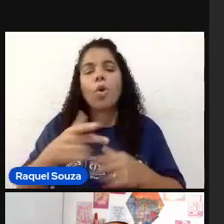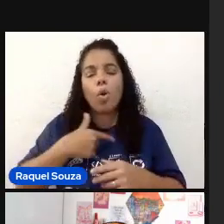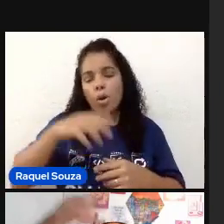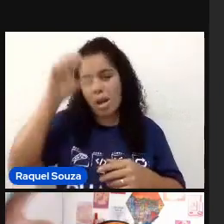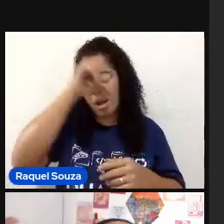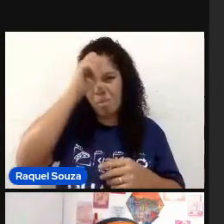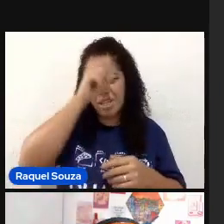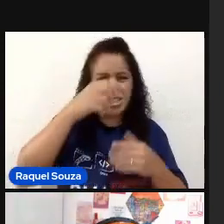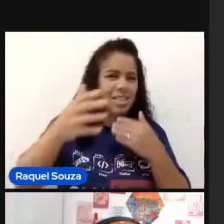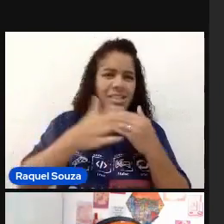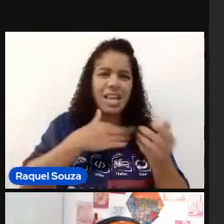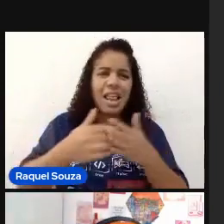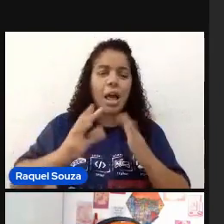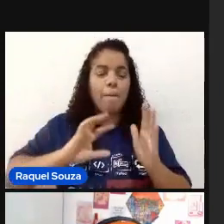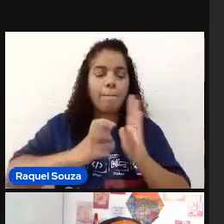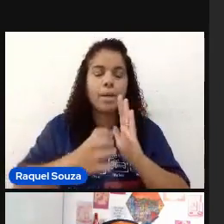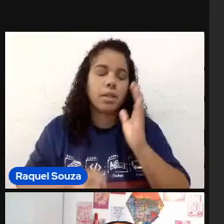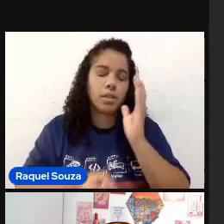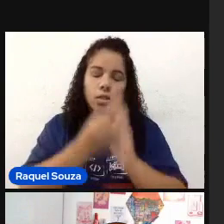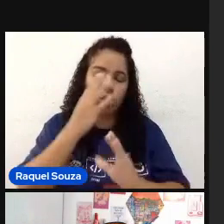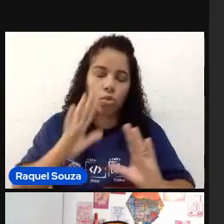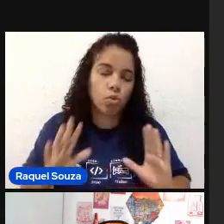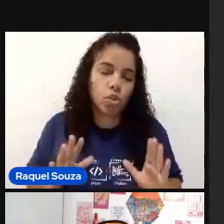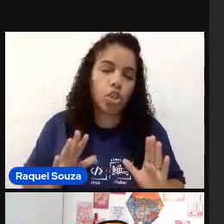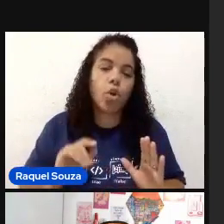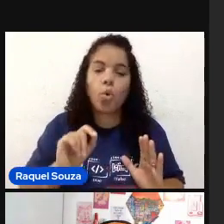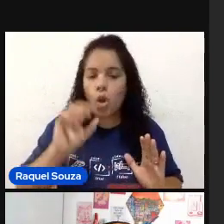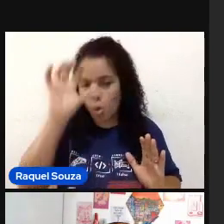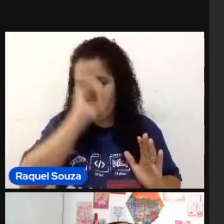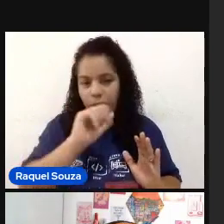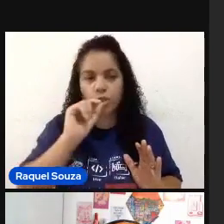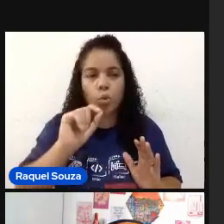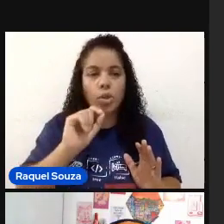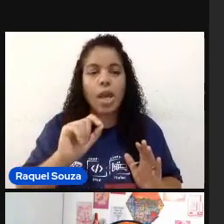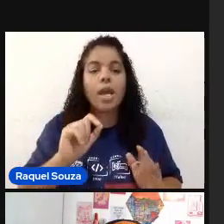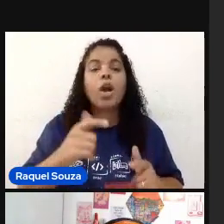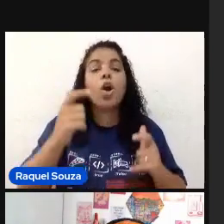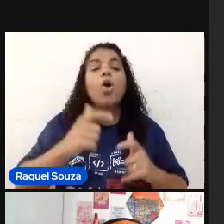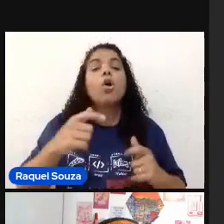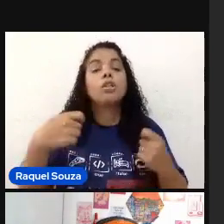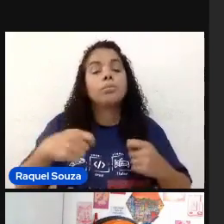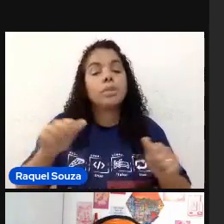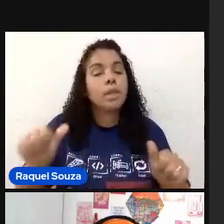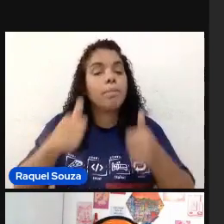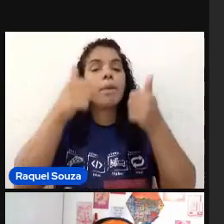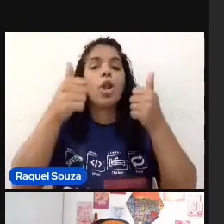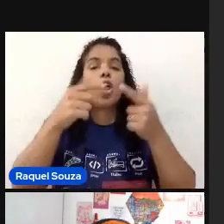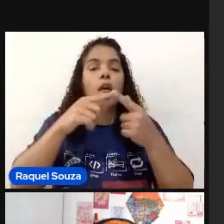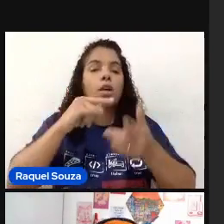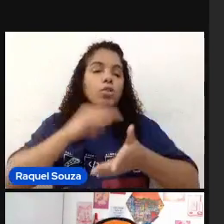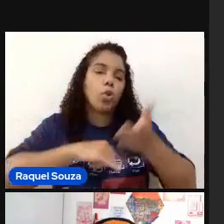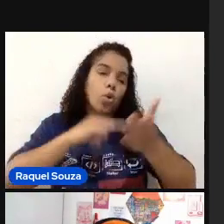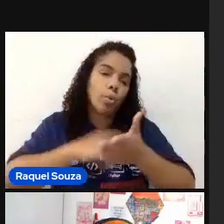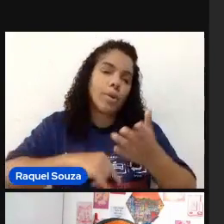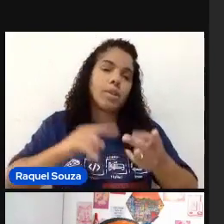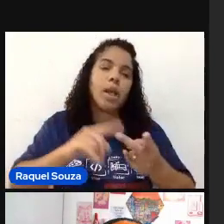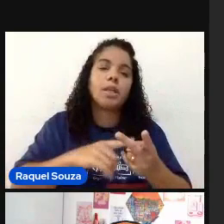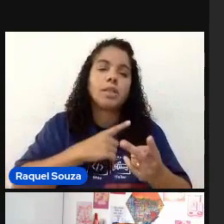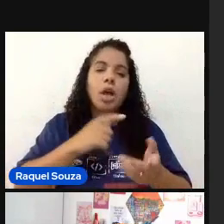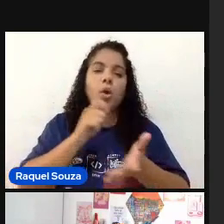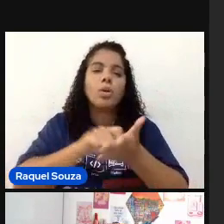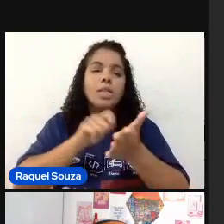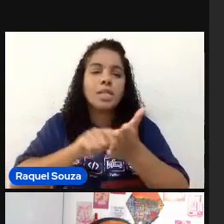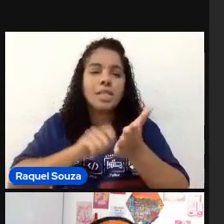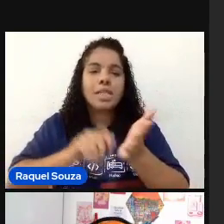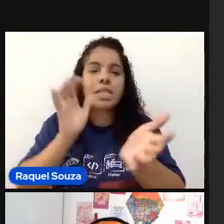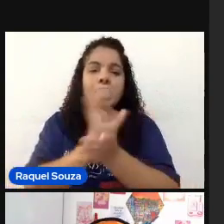lá, os bugs que surgiram. Que lições eu tiro disso? Onde é que a gente precisa melhorar? Seja a documentação, seja a escrita do caso de